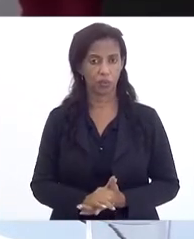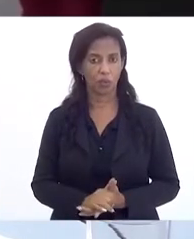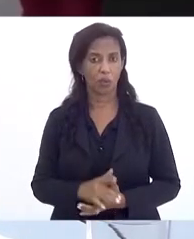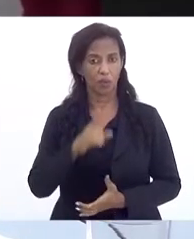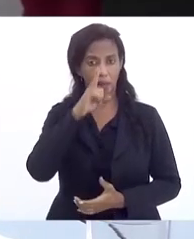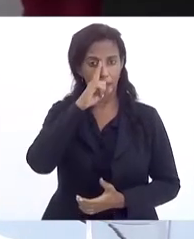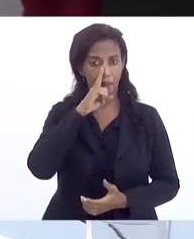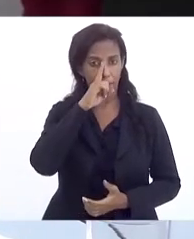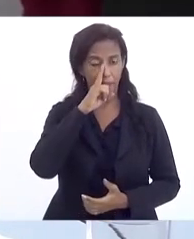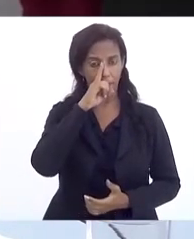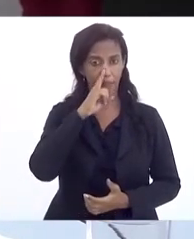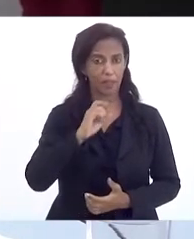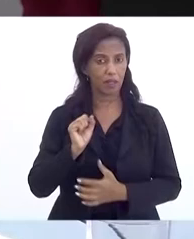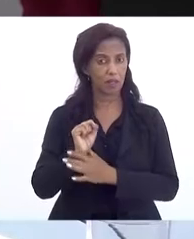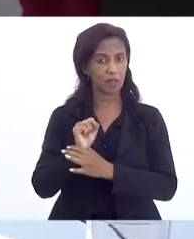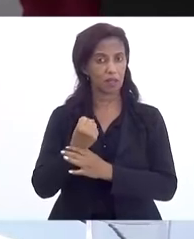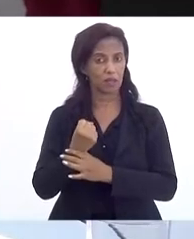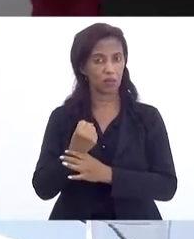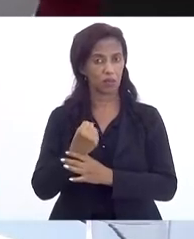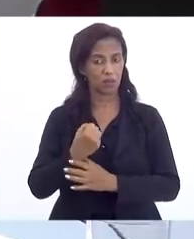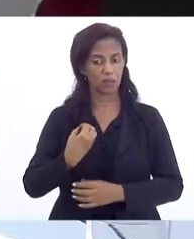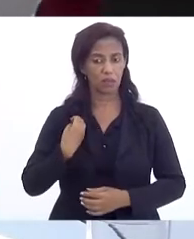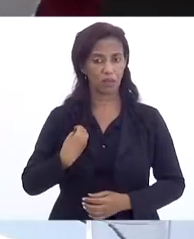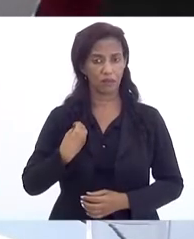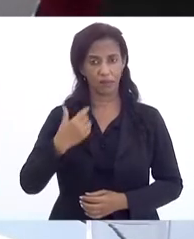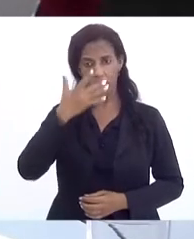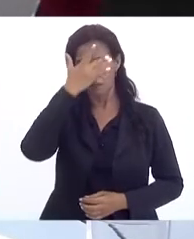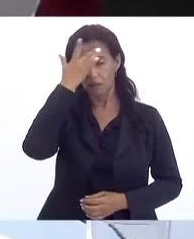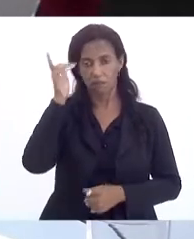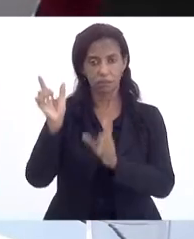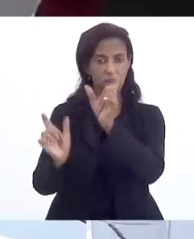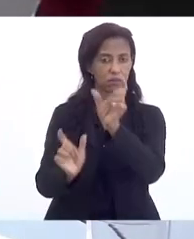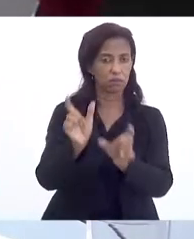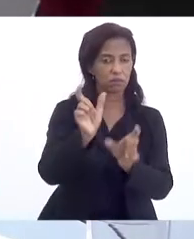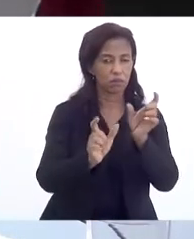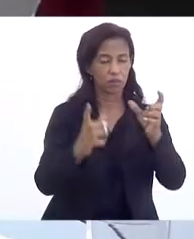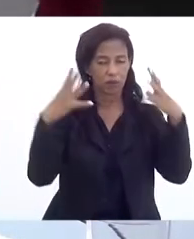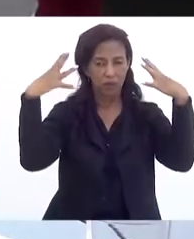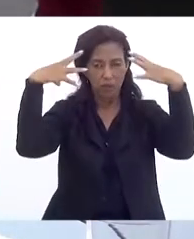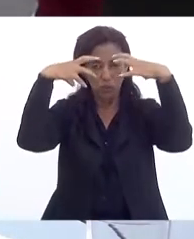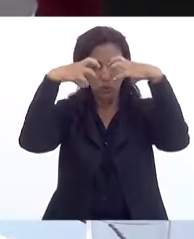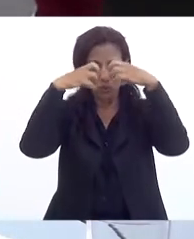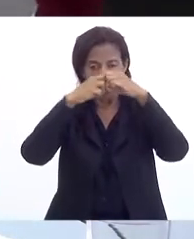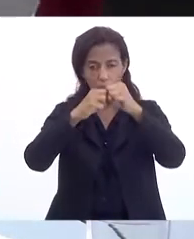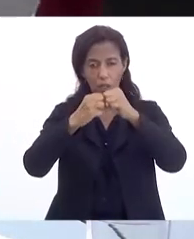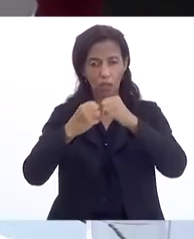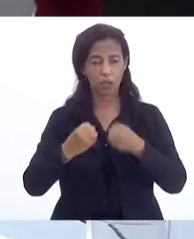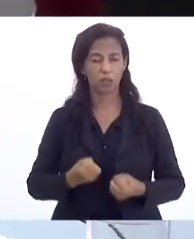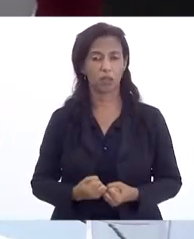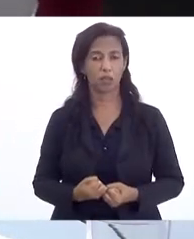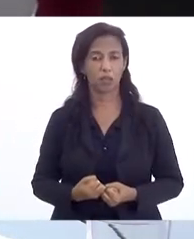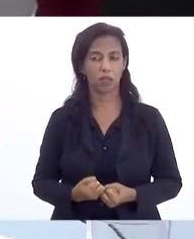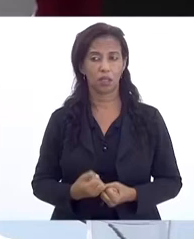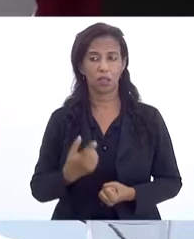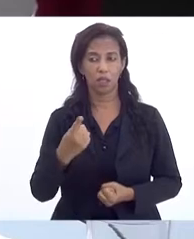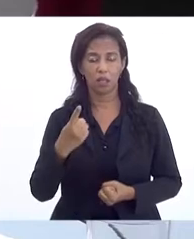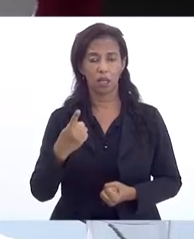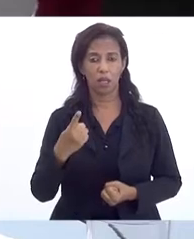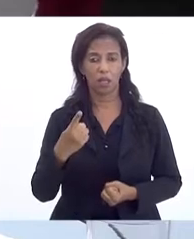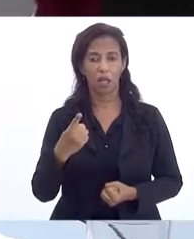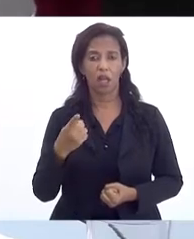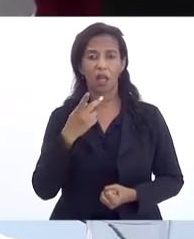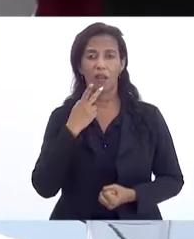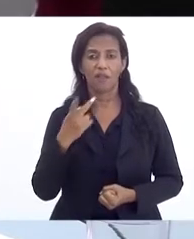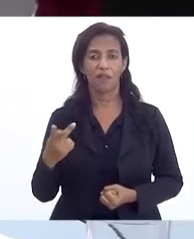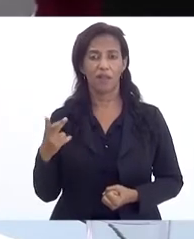em risco a segurança das pessoas. Porque você escurece tanto, porque você não bota... Aquela está falando